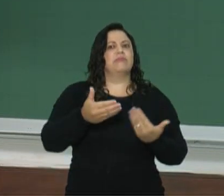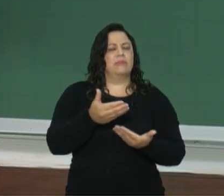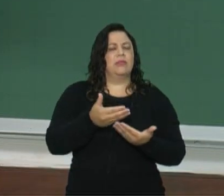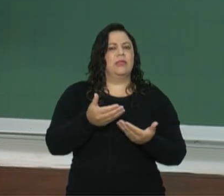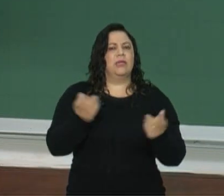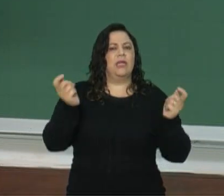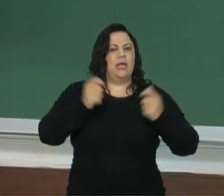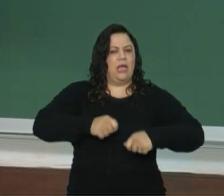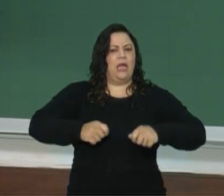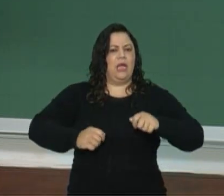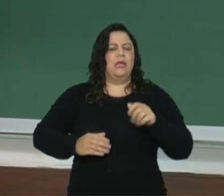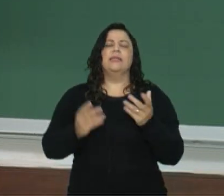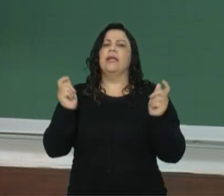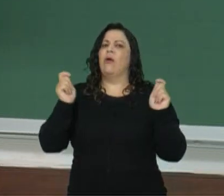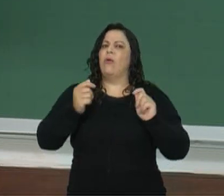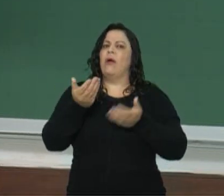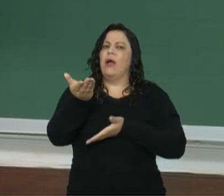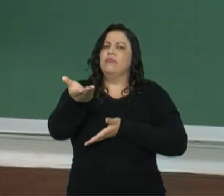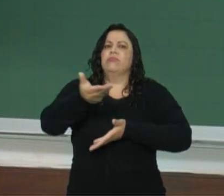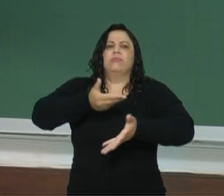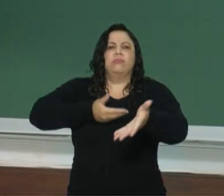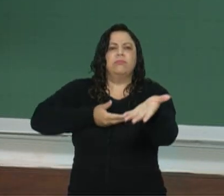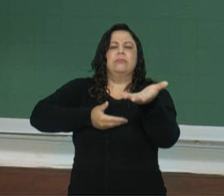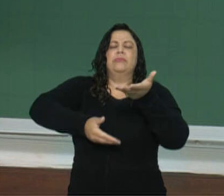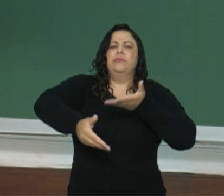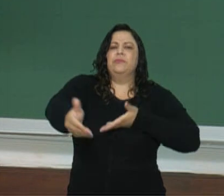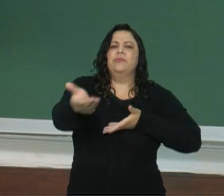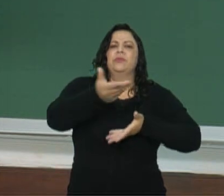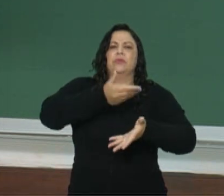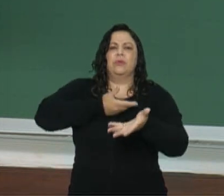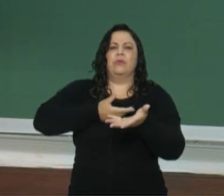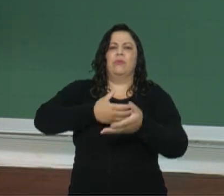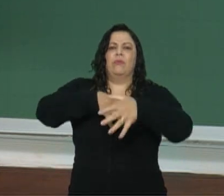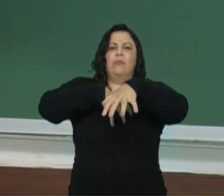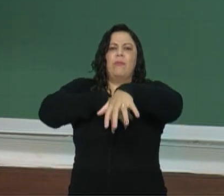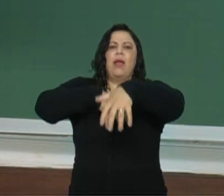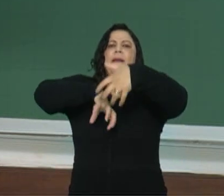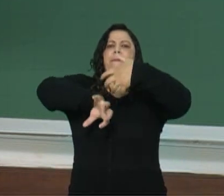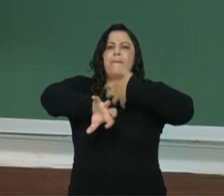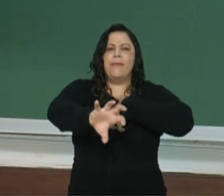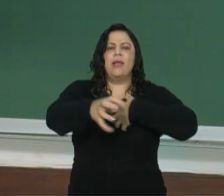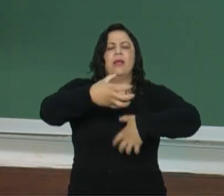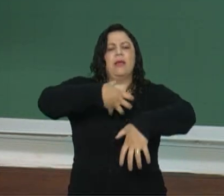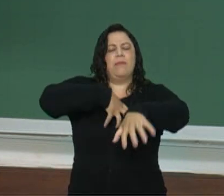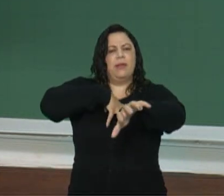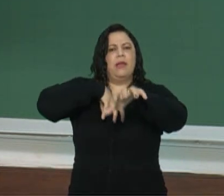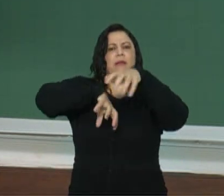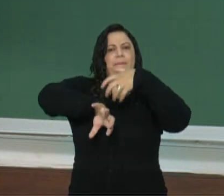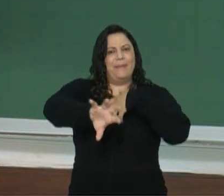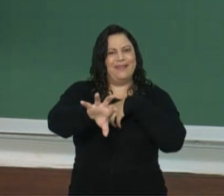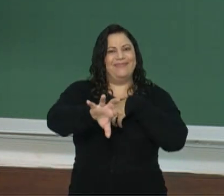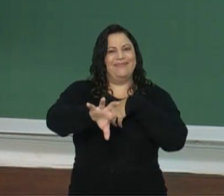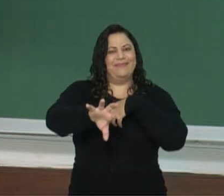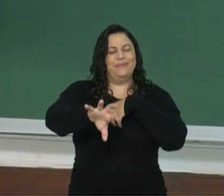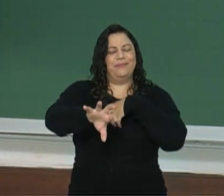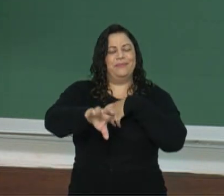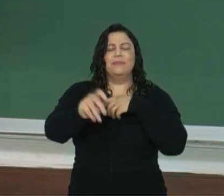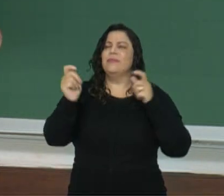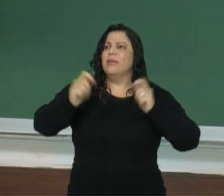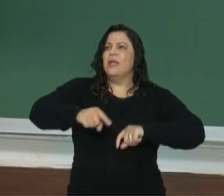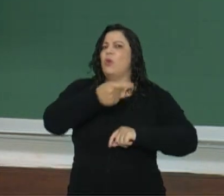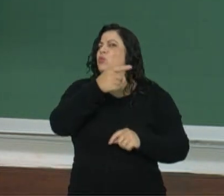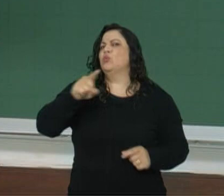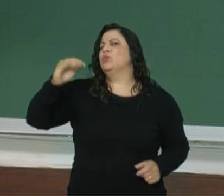me impacta e eu impacto a comunidade com a minha ação. Por isso, sou porque somos não é somente entender que eu devo